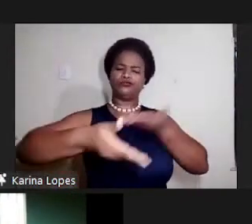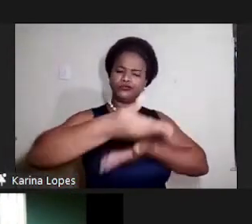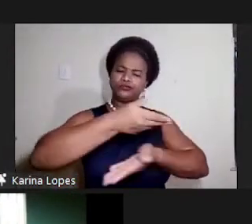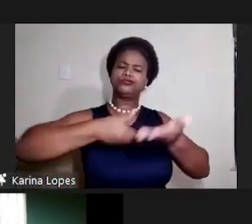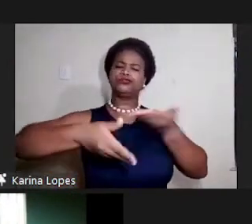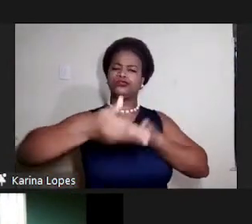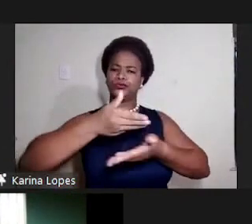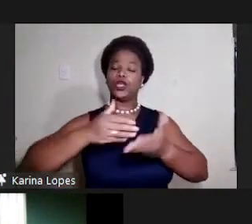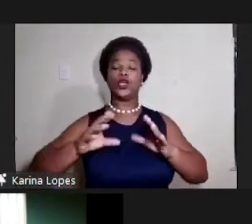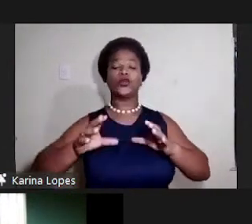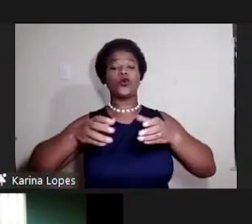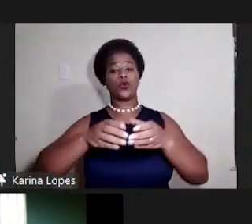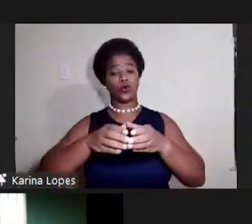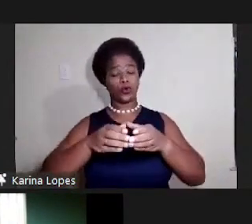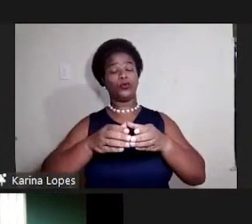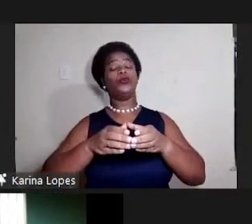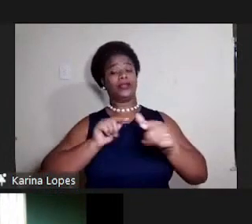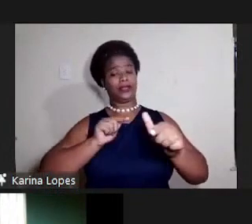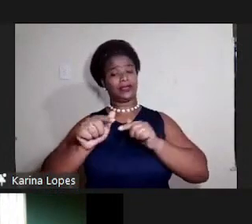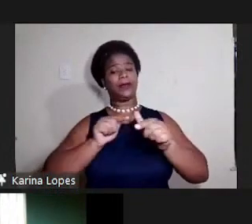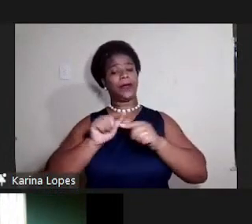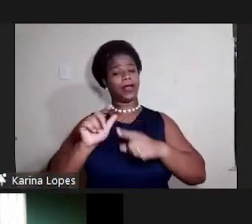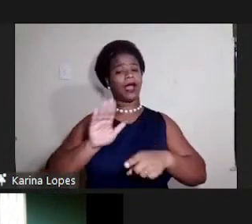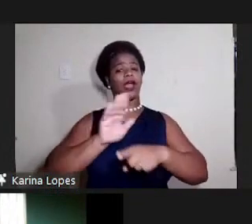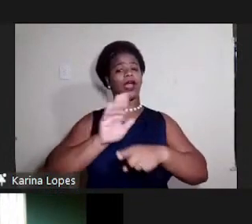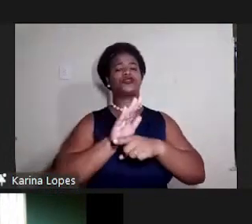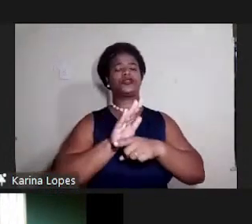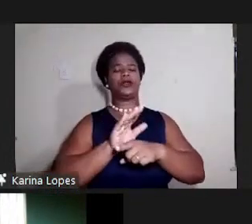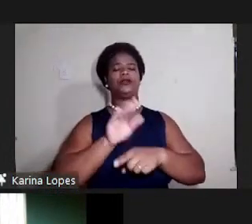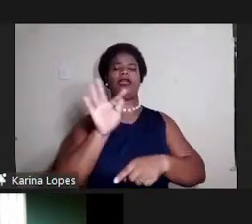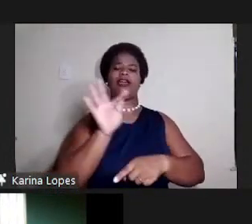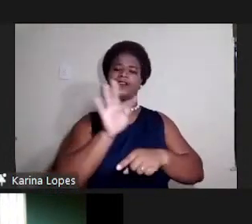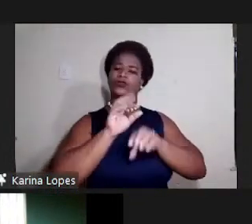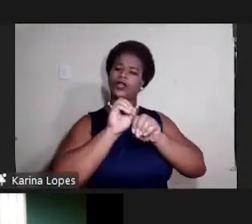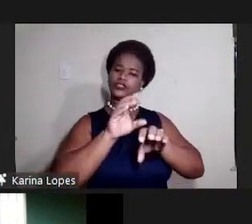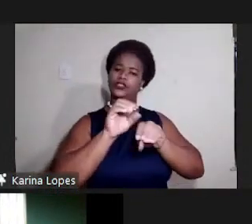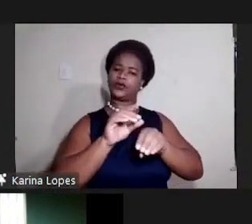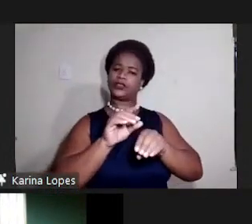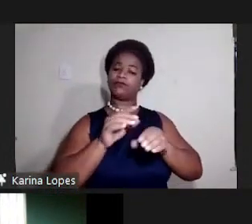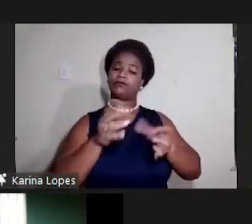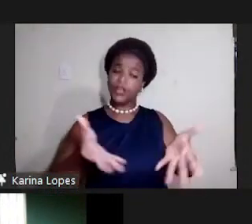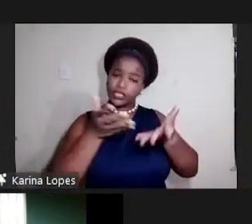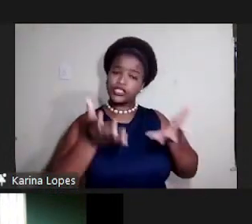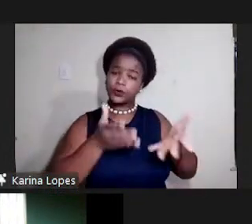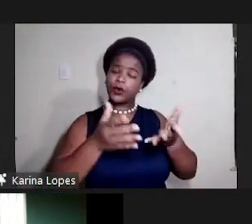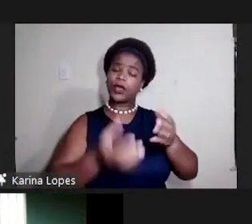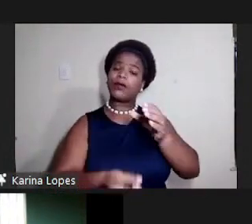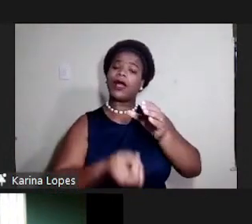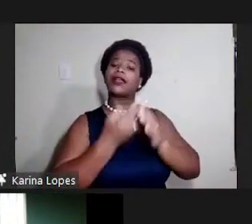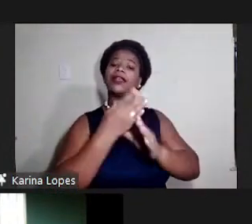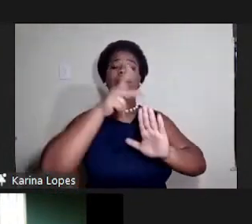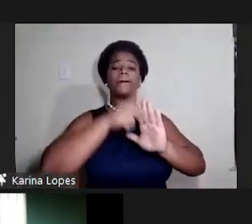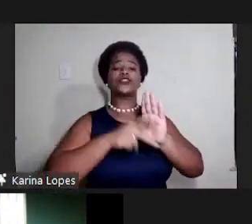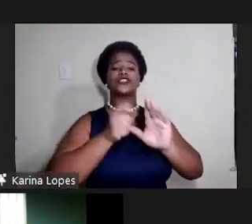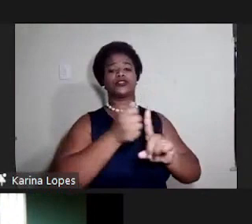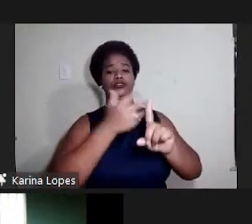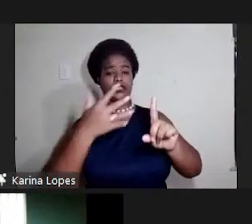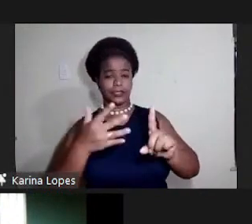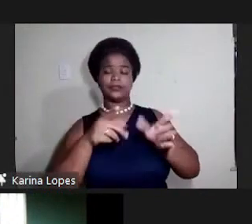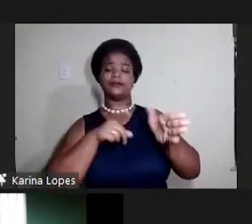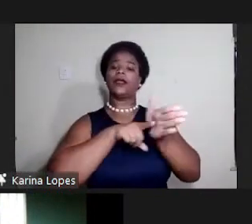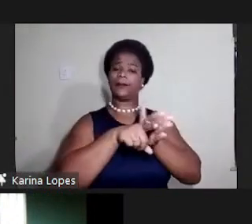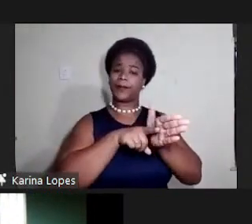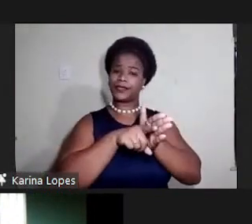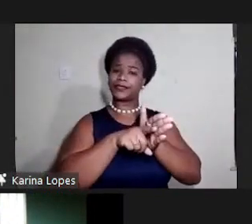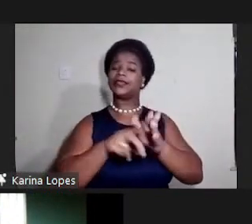como colaboradoras da FACED, estimulando-as a desenvolverem projetos de extensão e de pesquisa na relação com